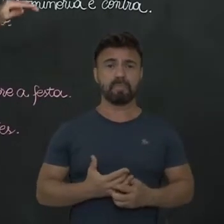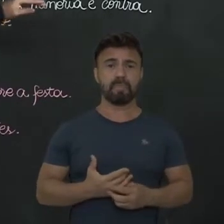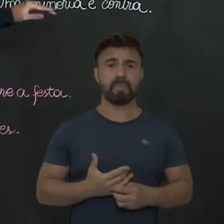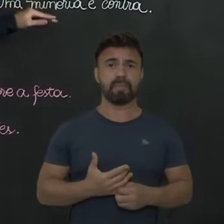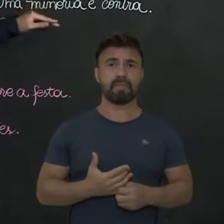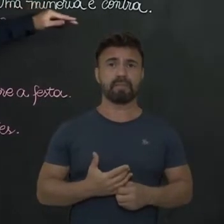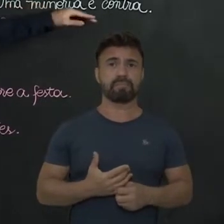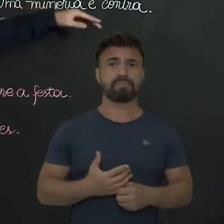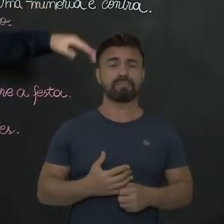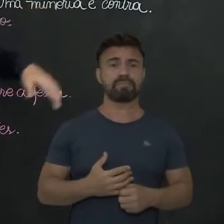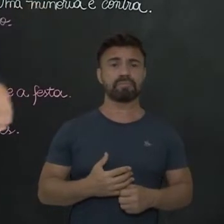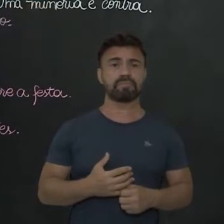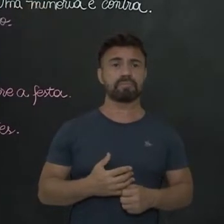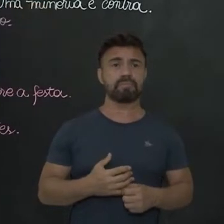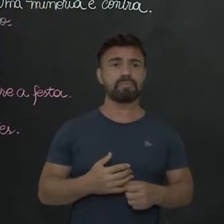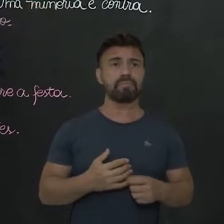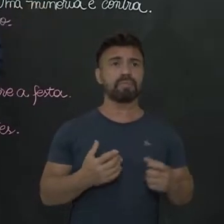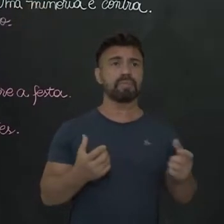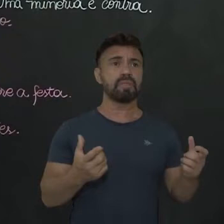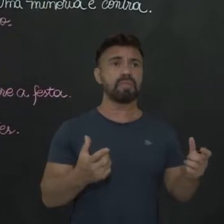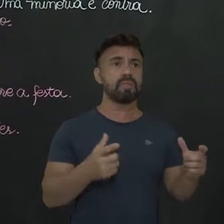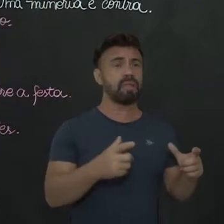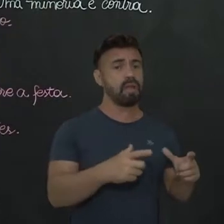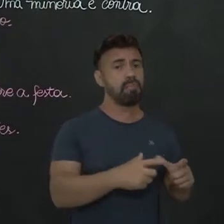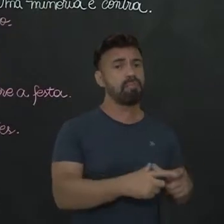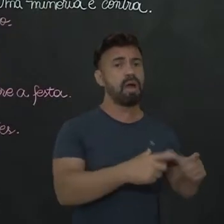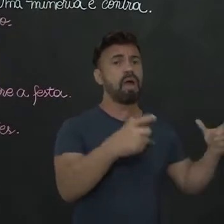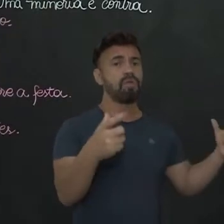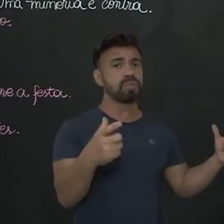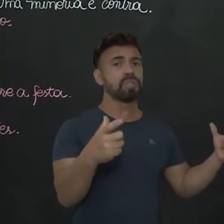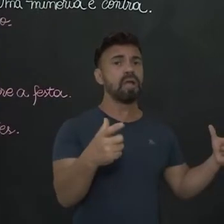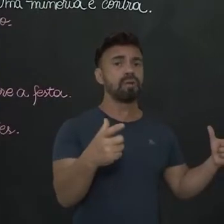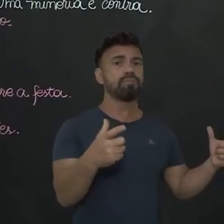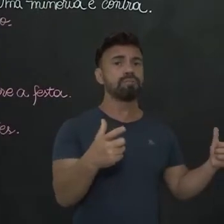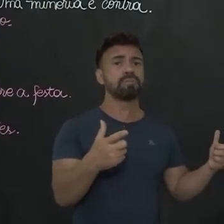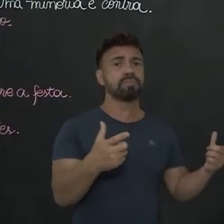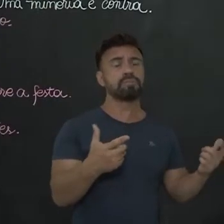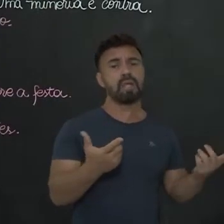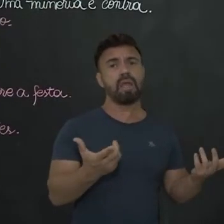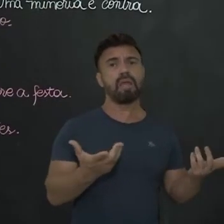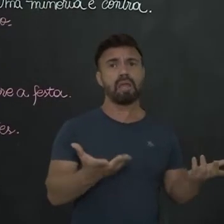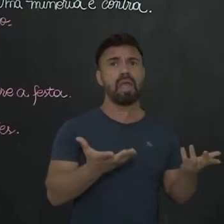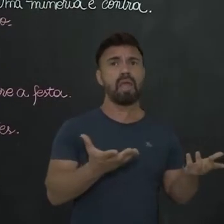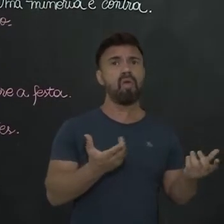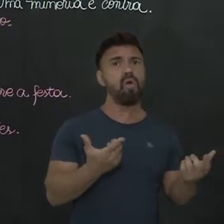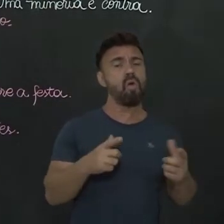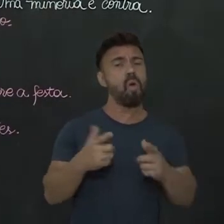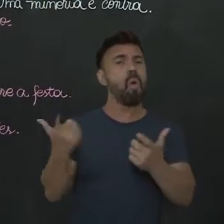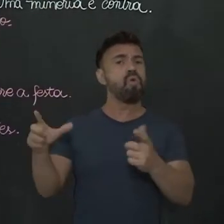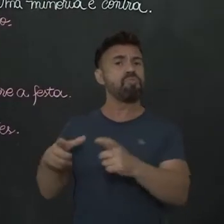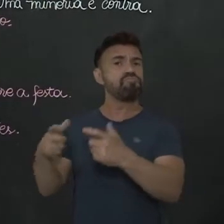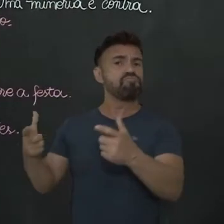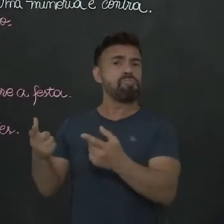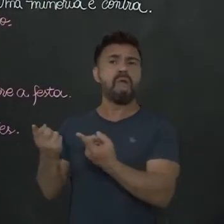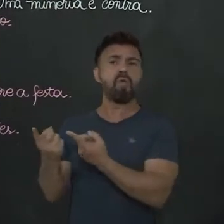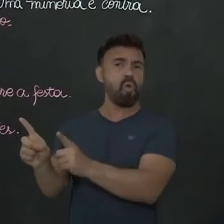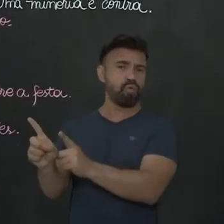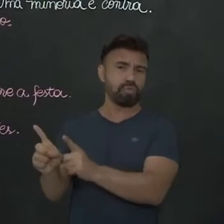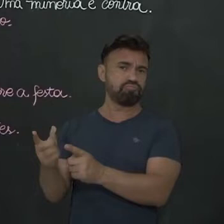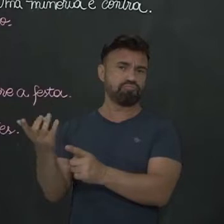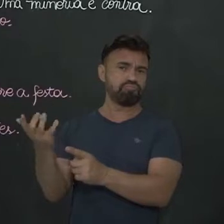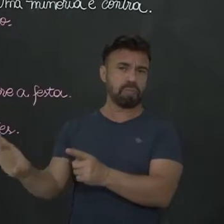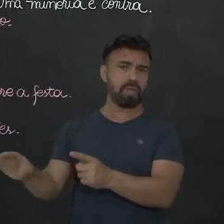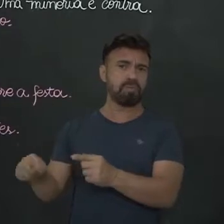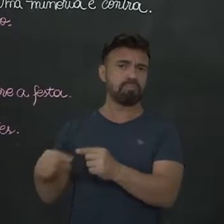determinante, singular. Uma minoria é contra. Se houver o determinante, ou seja, os componentes que se referem a essa parte, posso colocar no singular ou